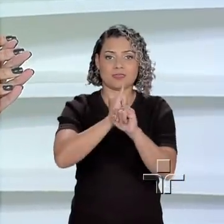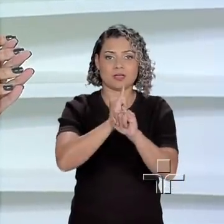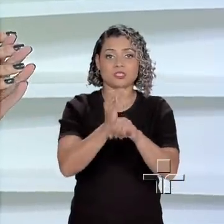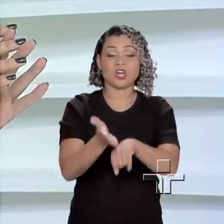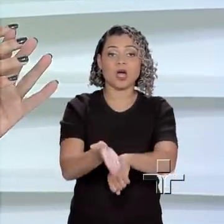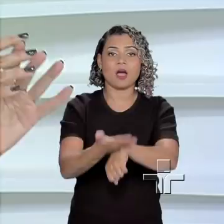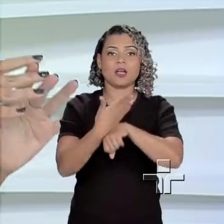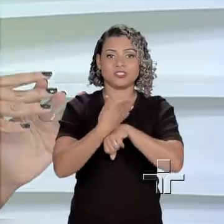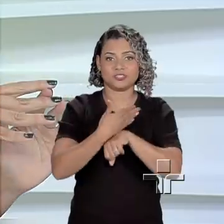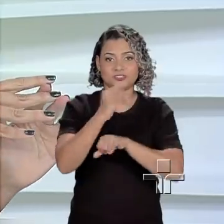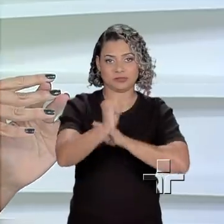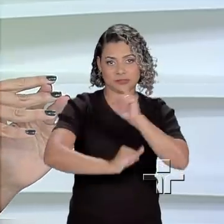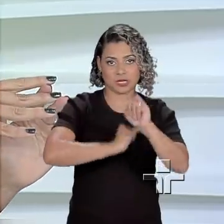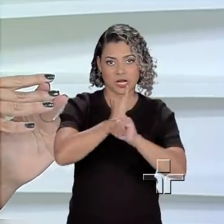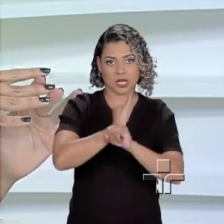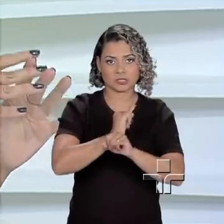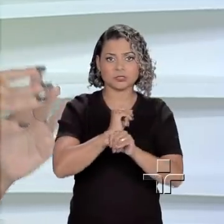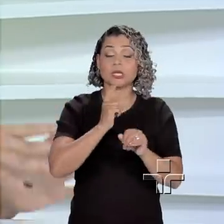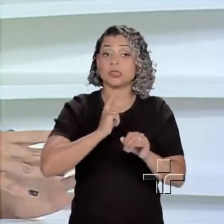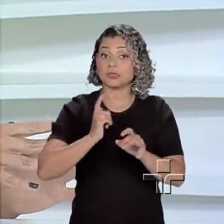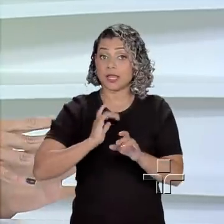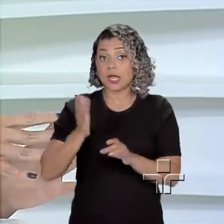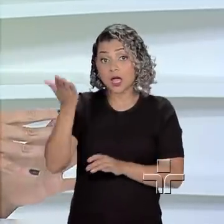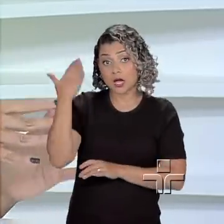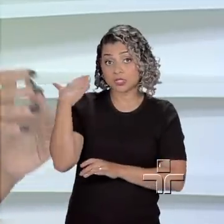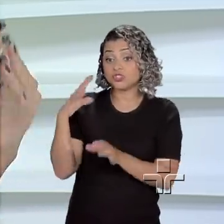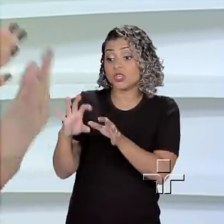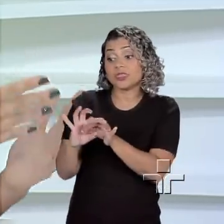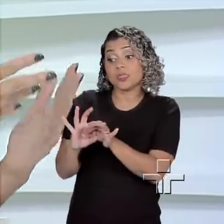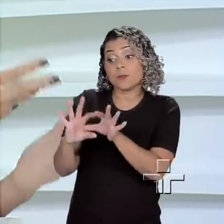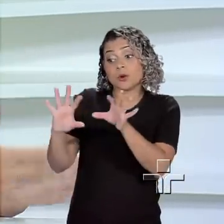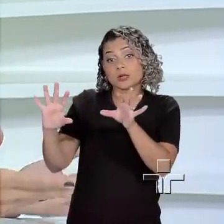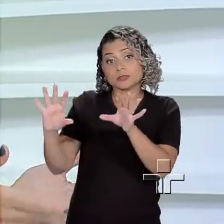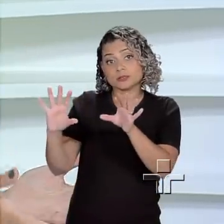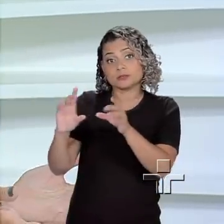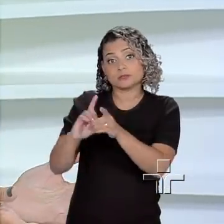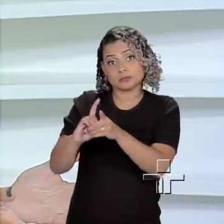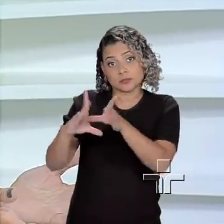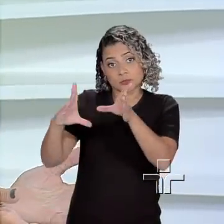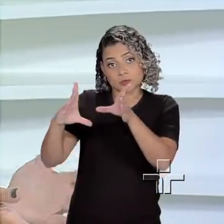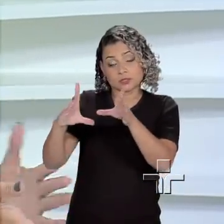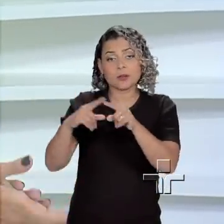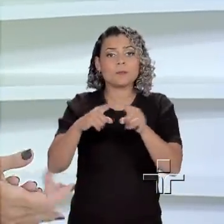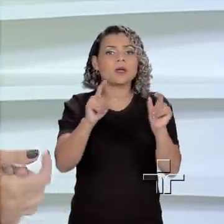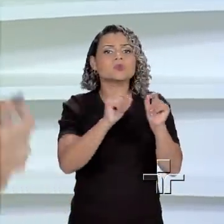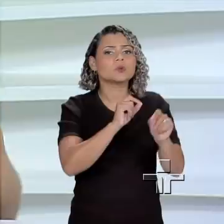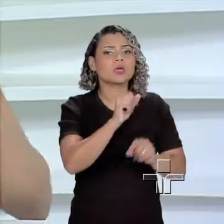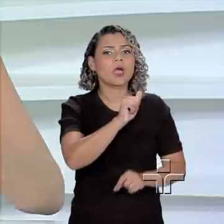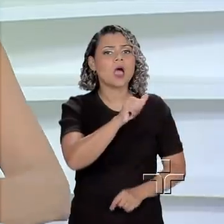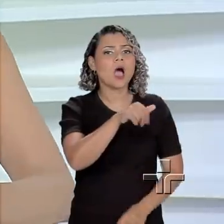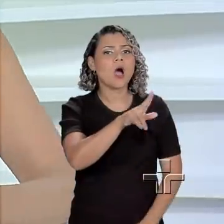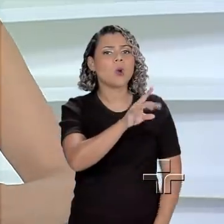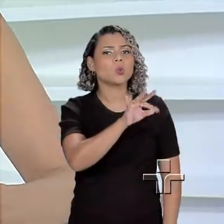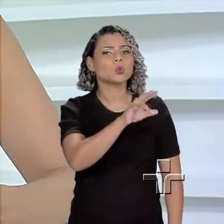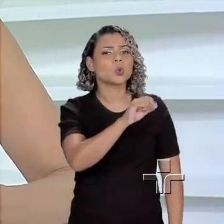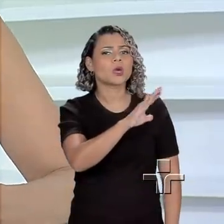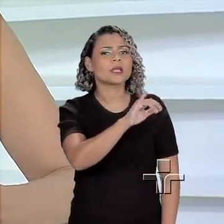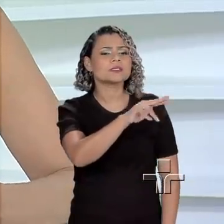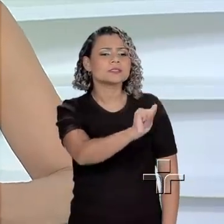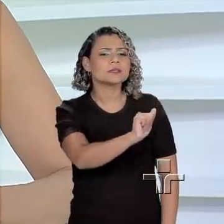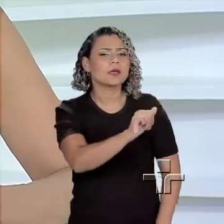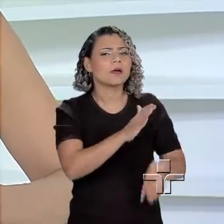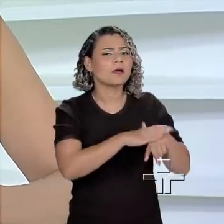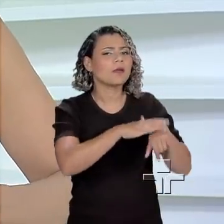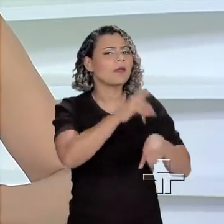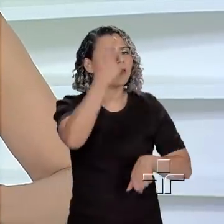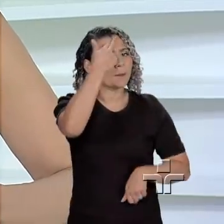tinha democracia, mas muita autocracia, né? Quem ditava as manchetes de um jornal? Quem ditava a pauta? E a